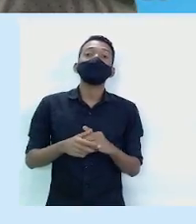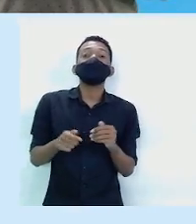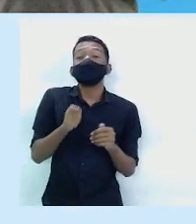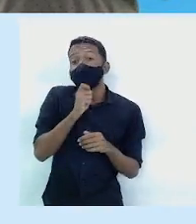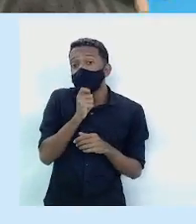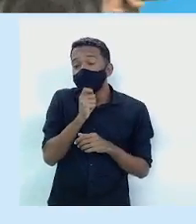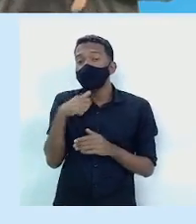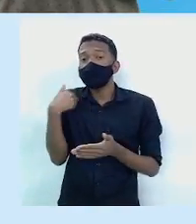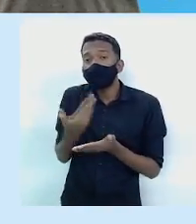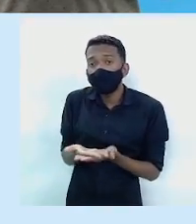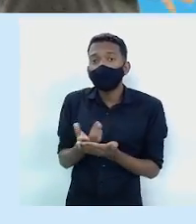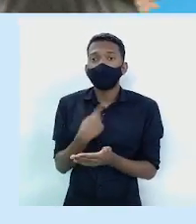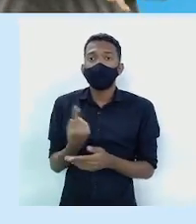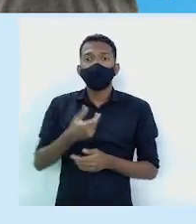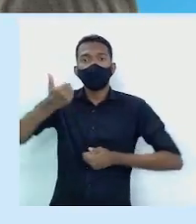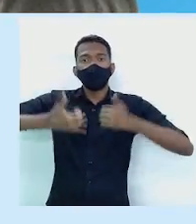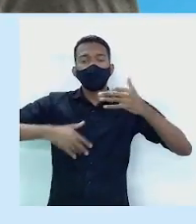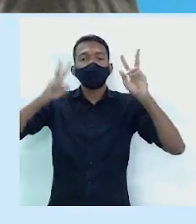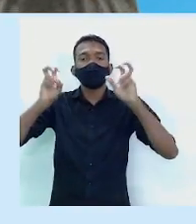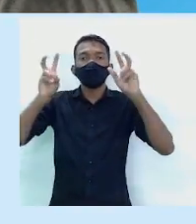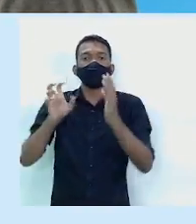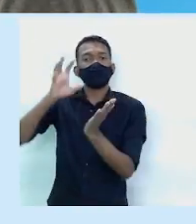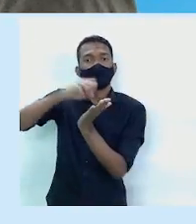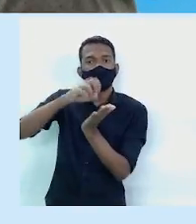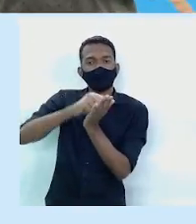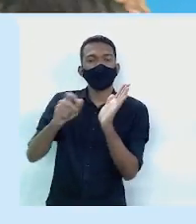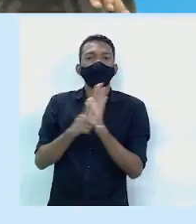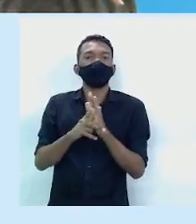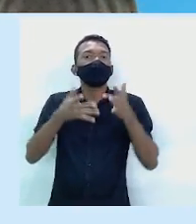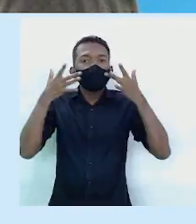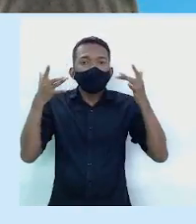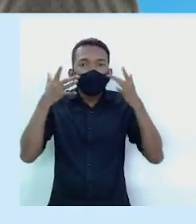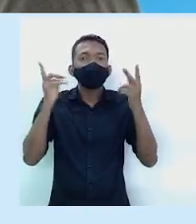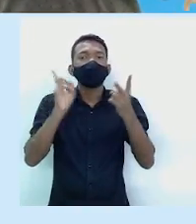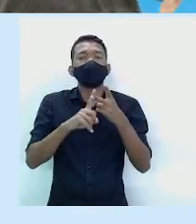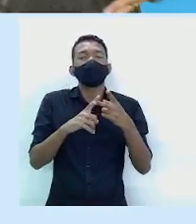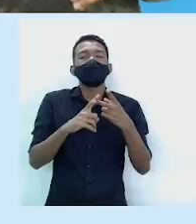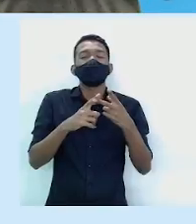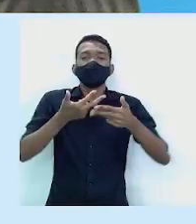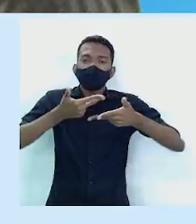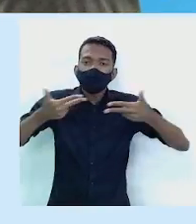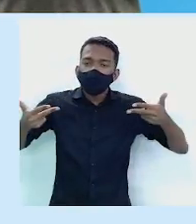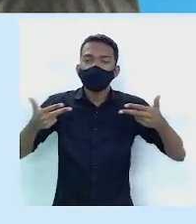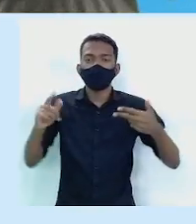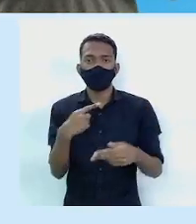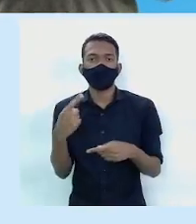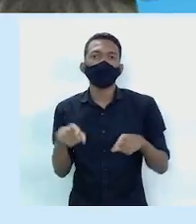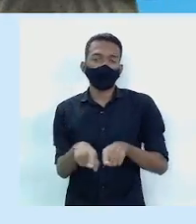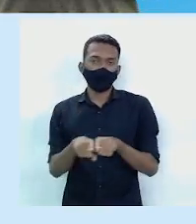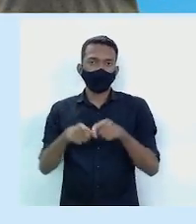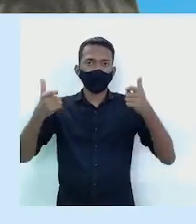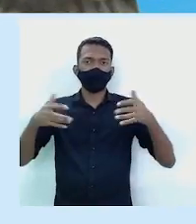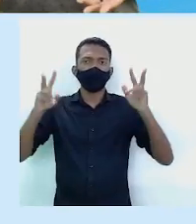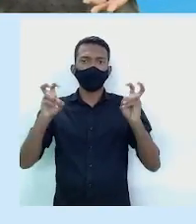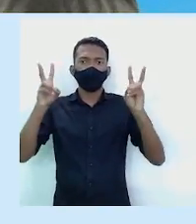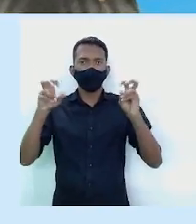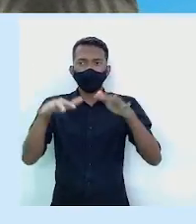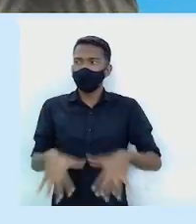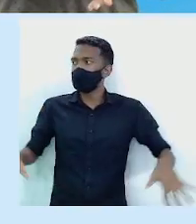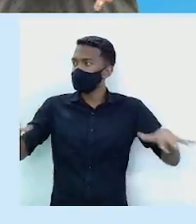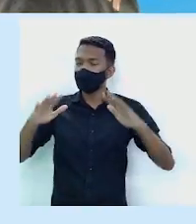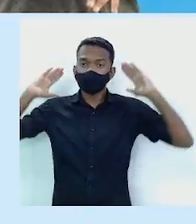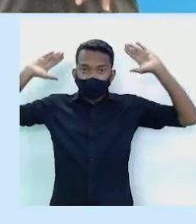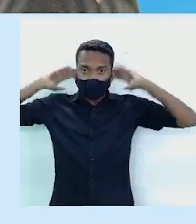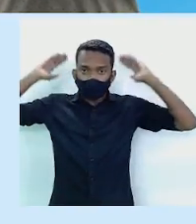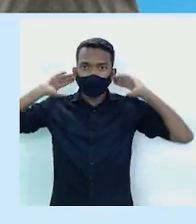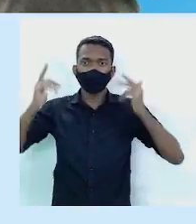fala de gravação teatral, dramatizada, temos também a questão do cenário, né? O cenário é